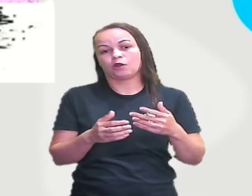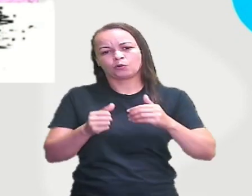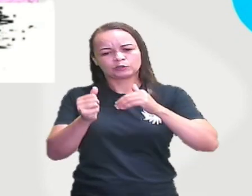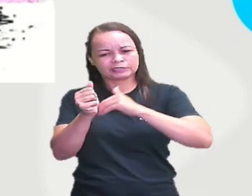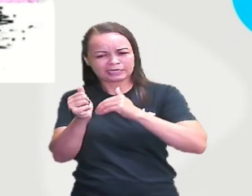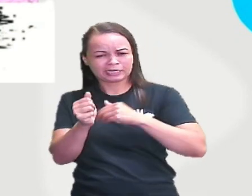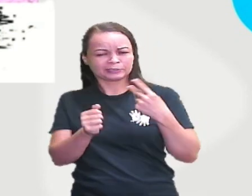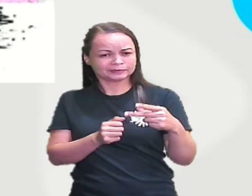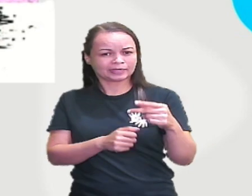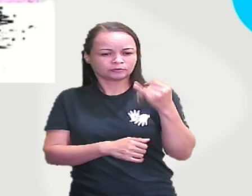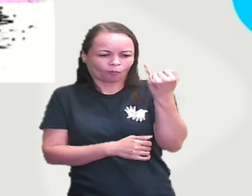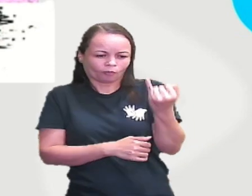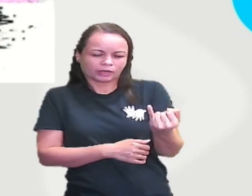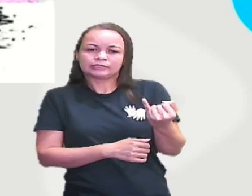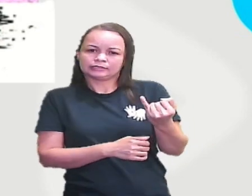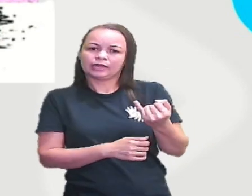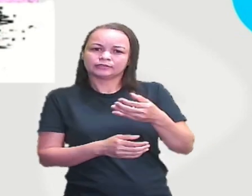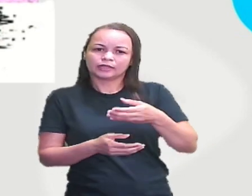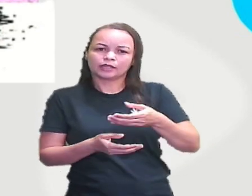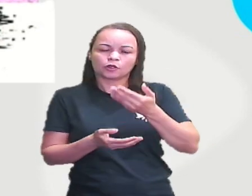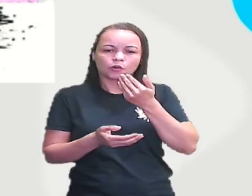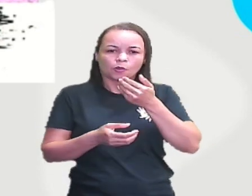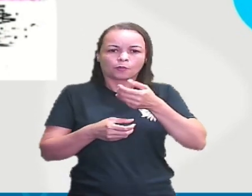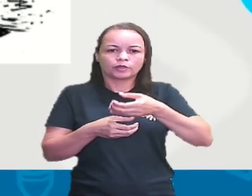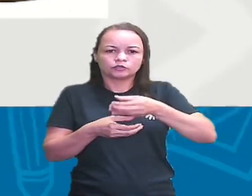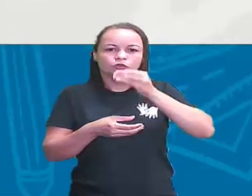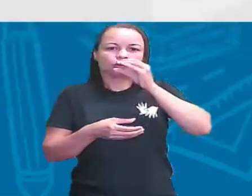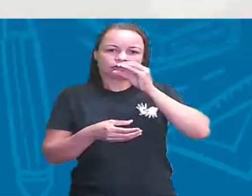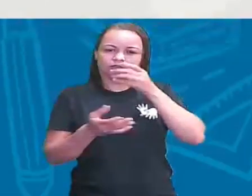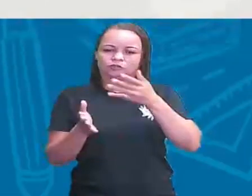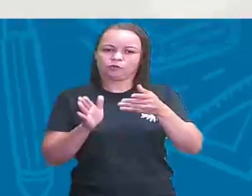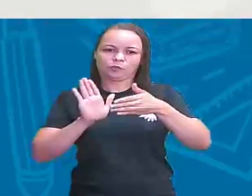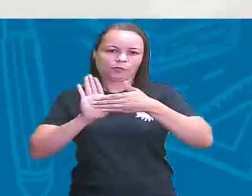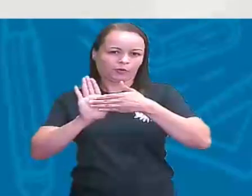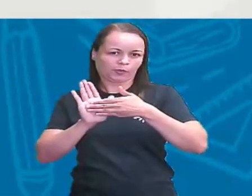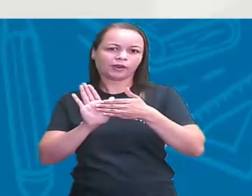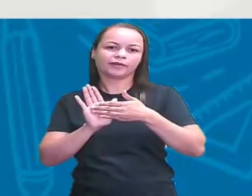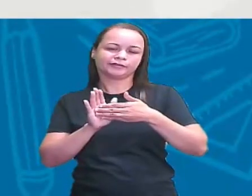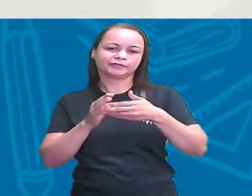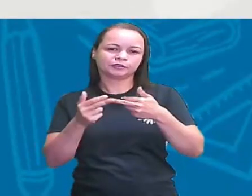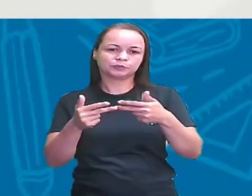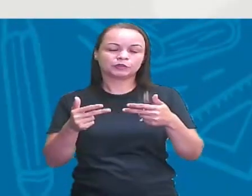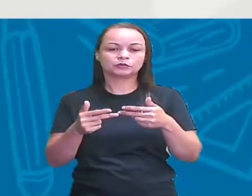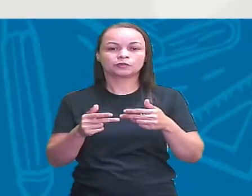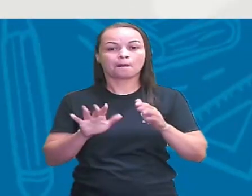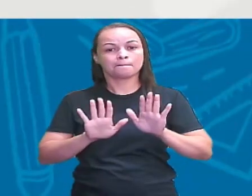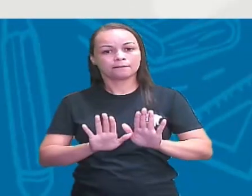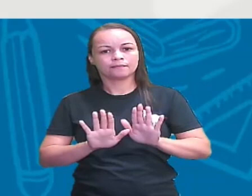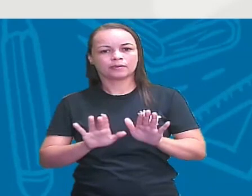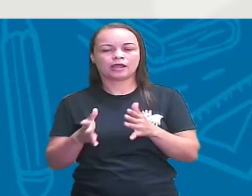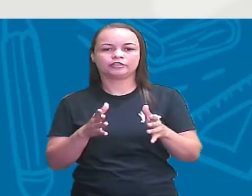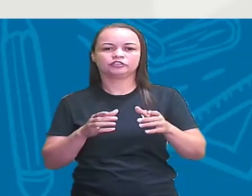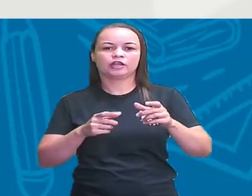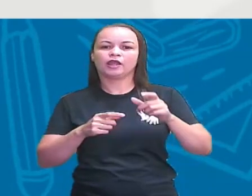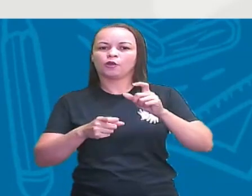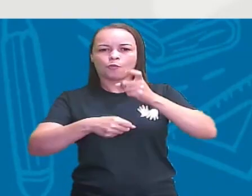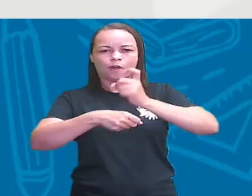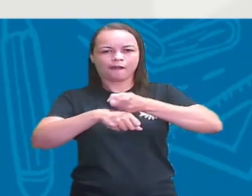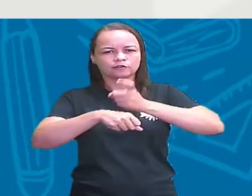ela ter tomado aí Activia, né? Estamos fazendo aqui uma propaganda de um produto, mas na verdade é uma